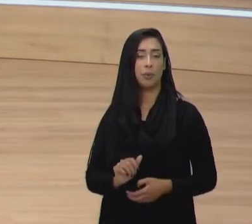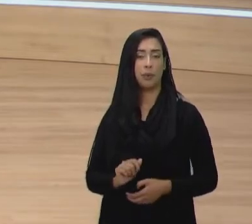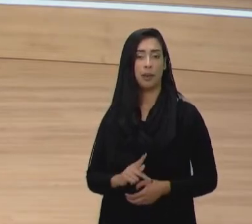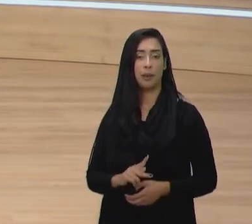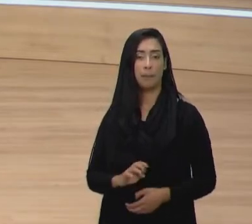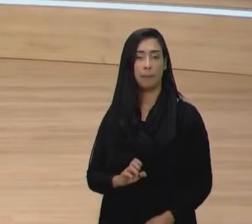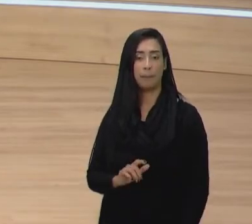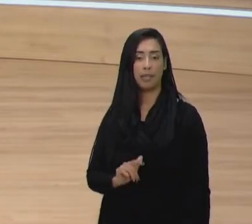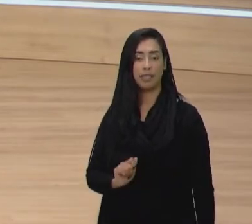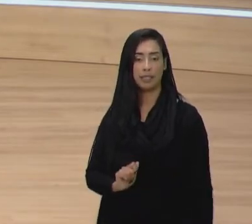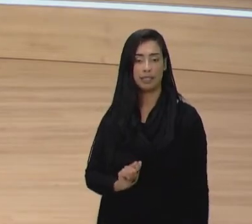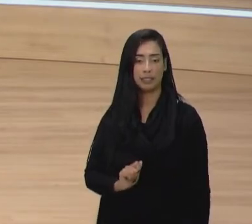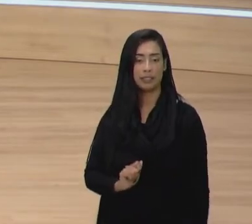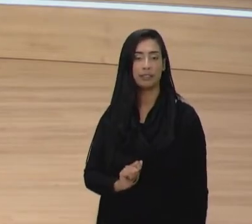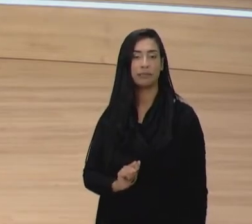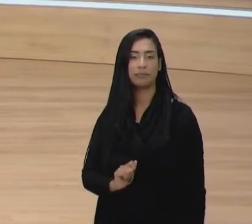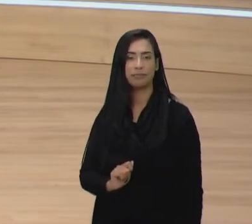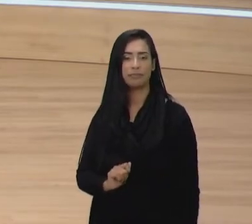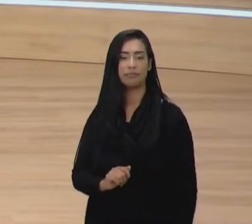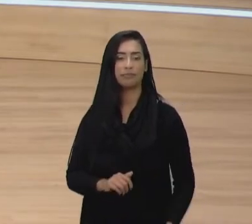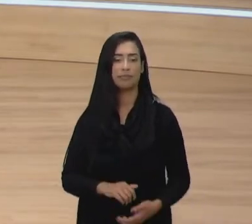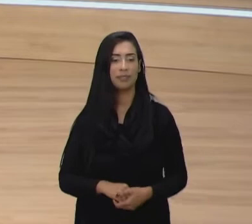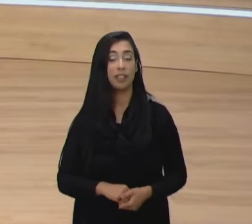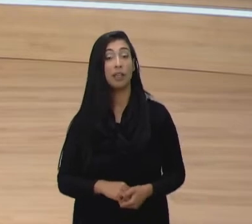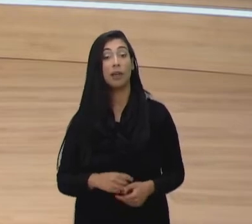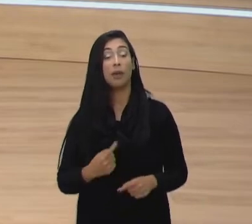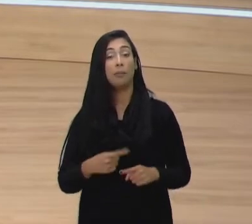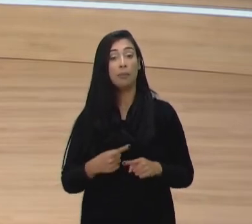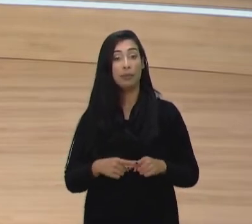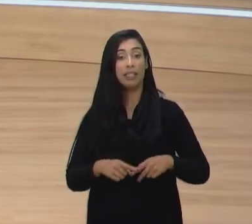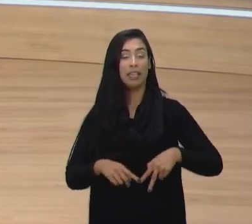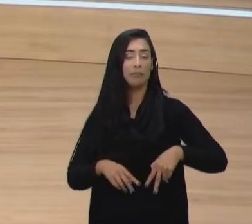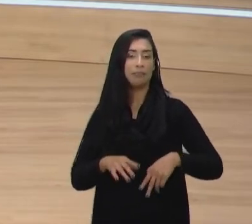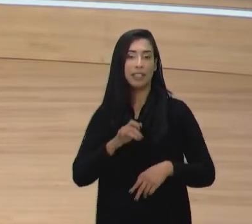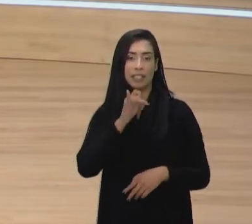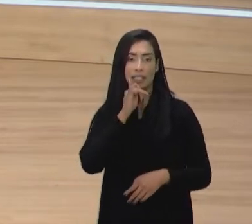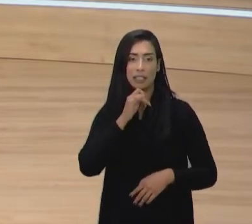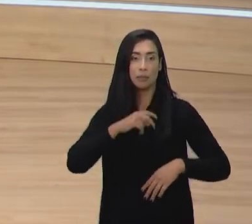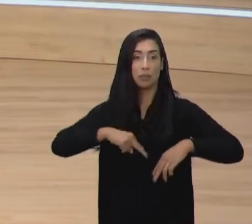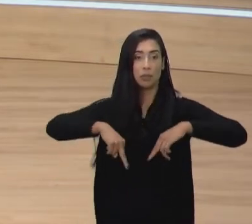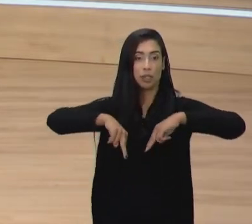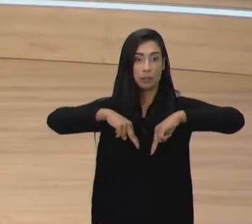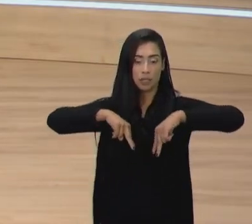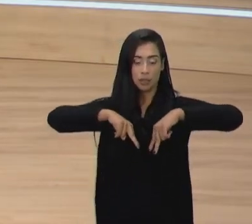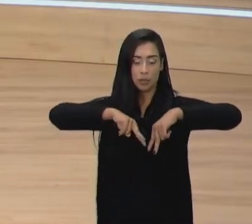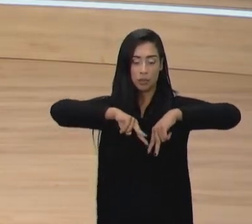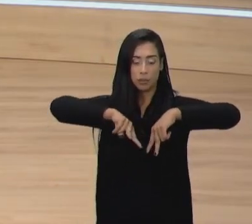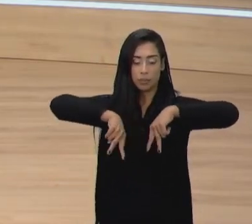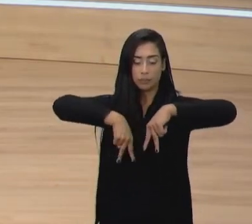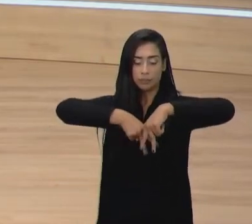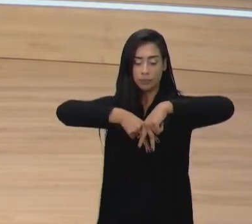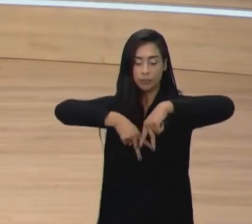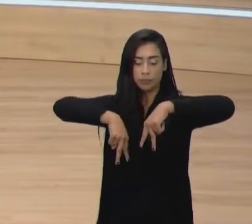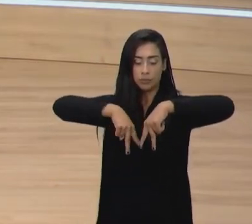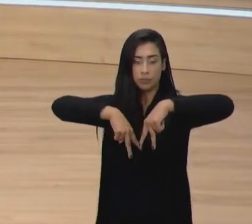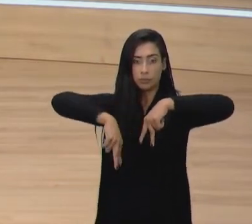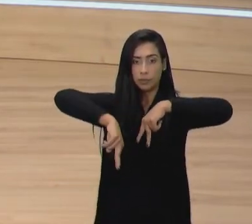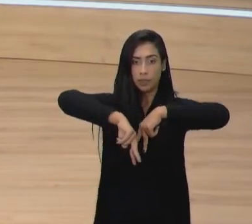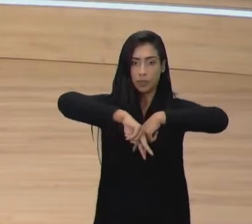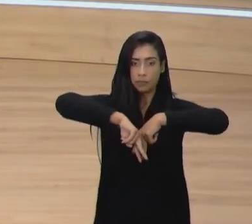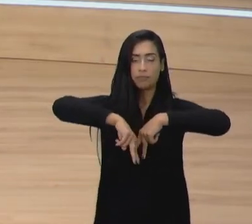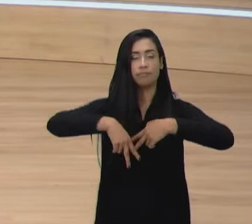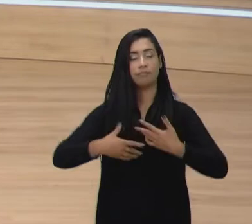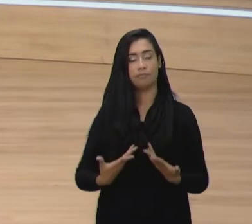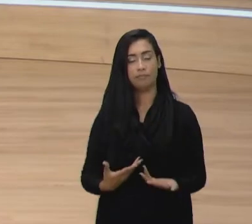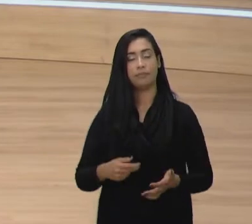Parece que golpeia atrás. Golpeia, então é guapeia. Vamos lá na música. Boa sorte pra gente.